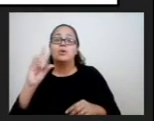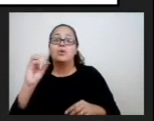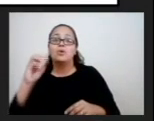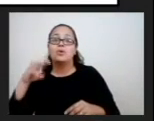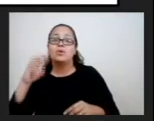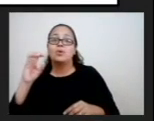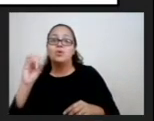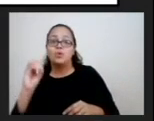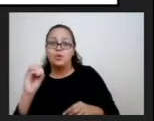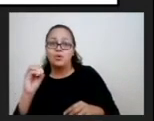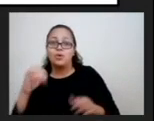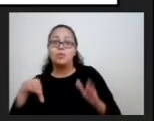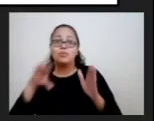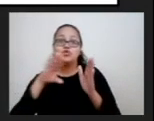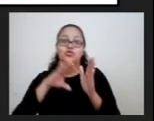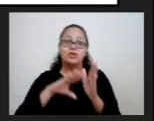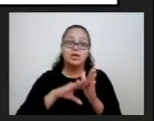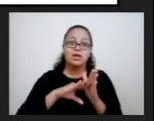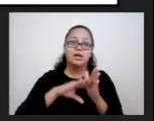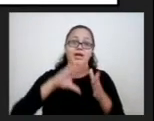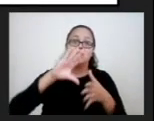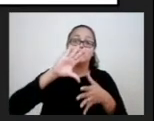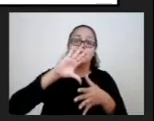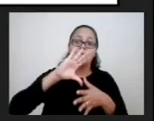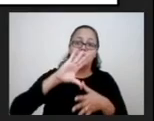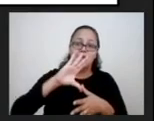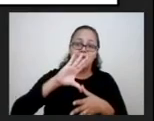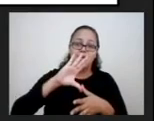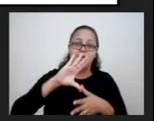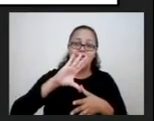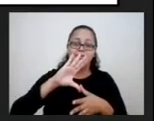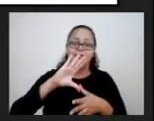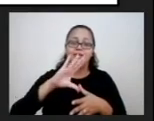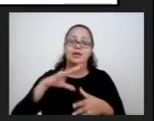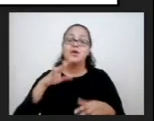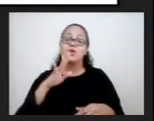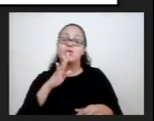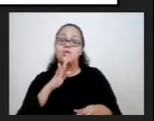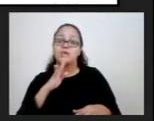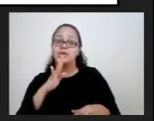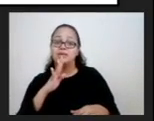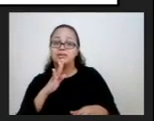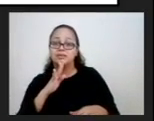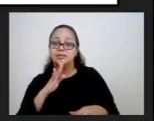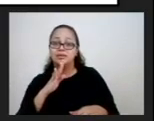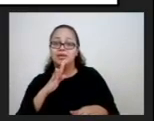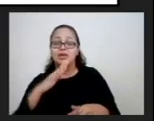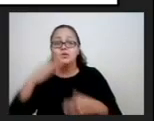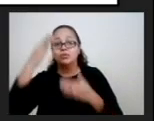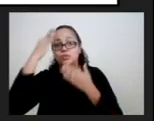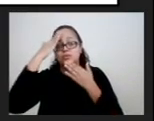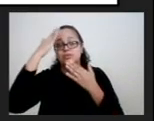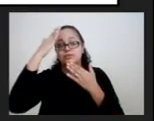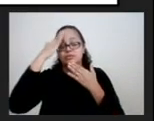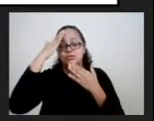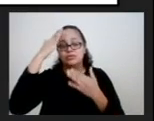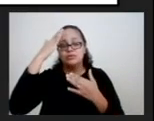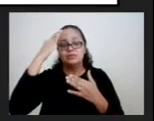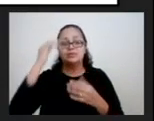em 1492. E está retratando justamente ele conhecendo os nativos, os